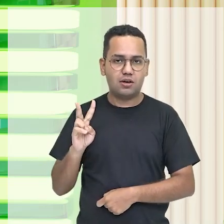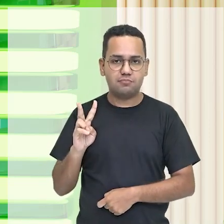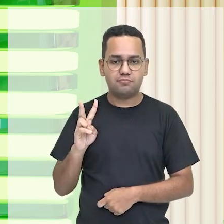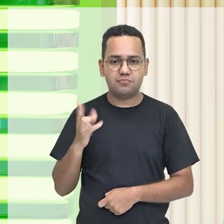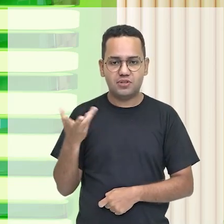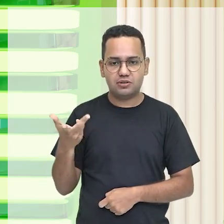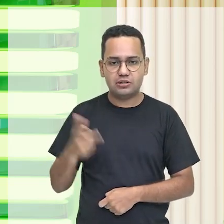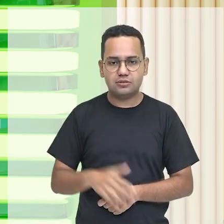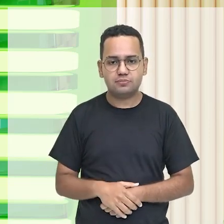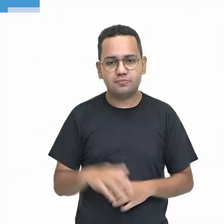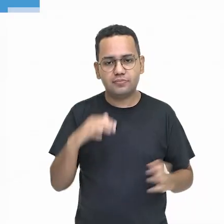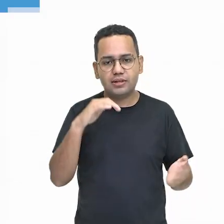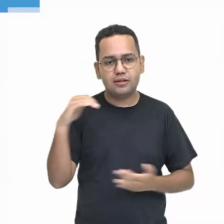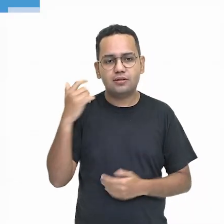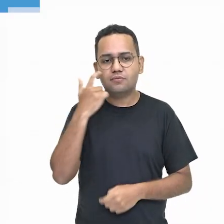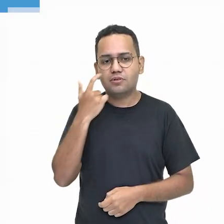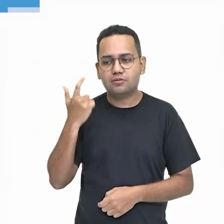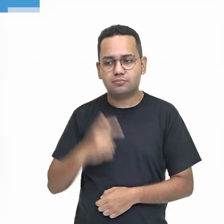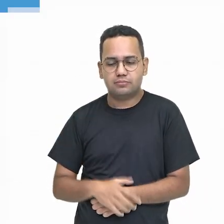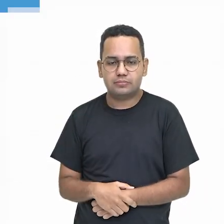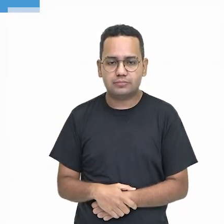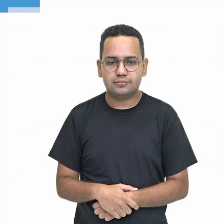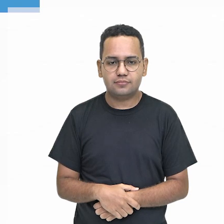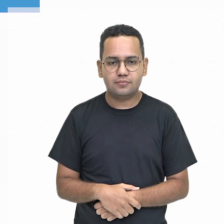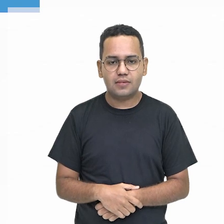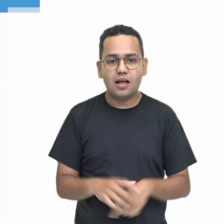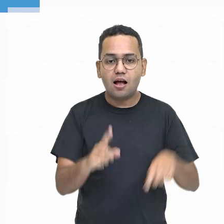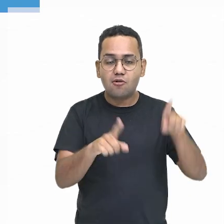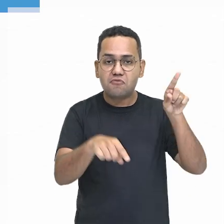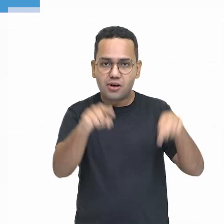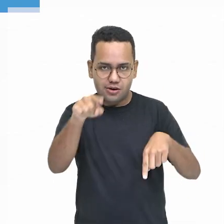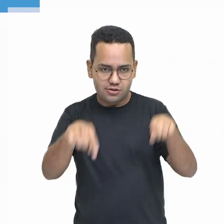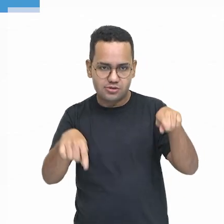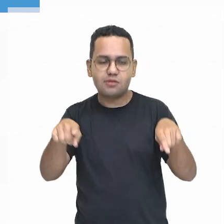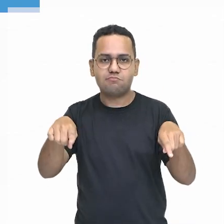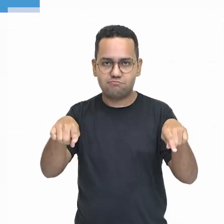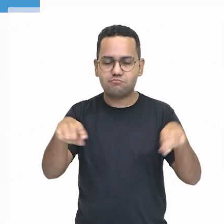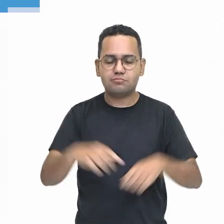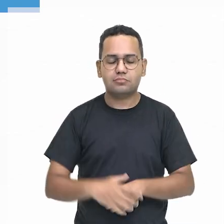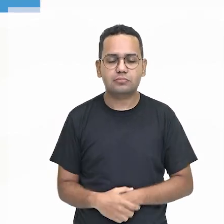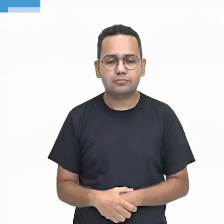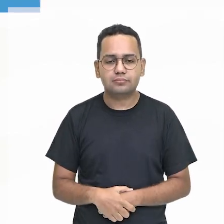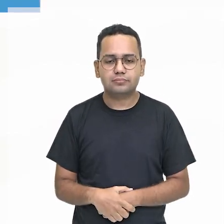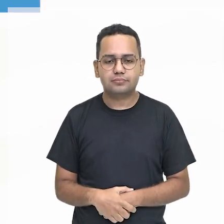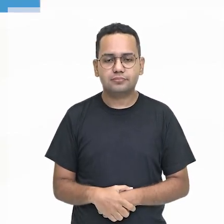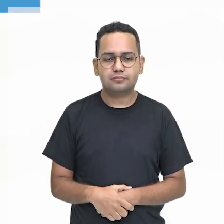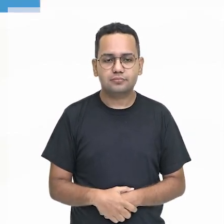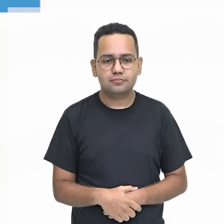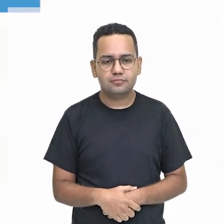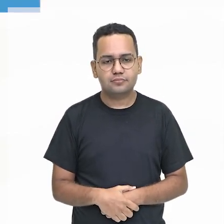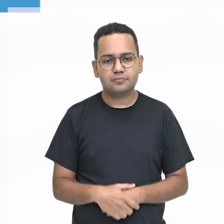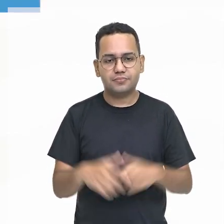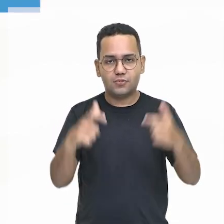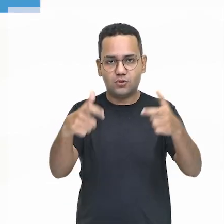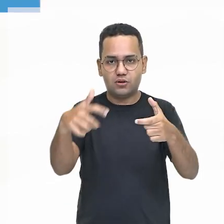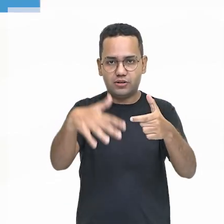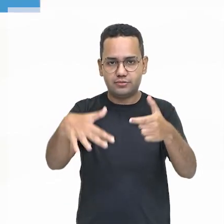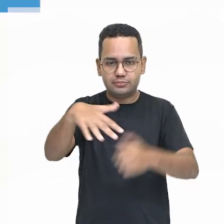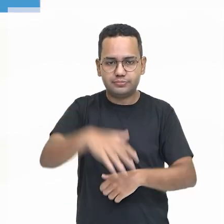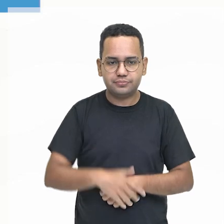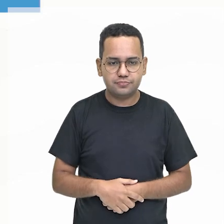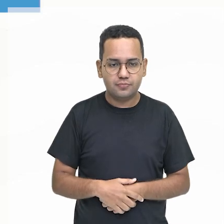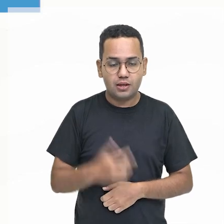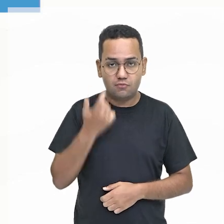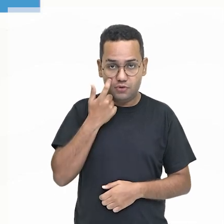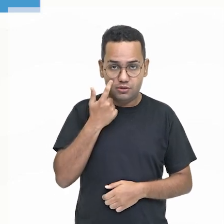a variação do espaço Então para que eu fale de variação do espaço nós temos aí mais um esquema onde eu também temho uma